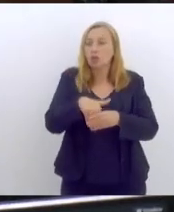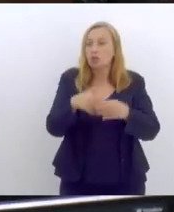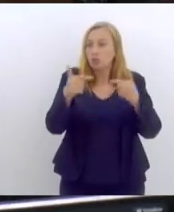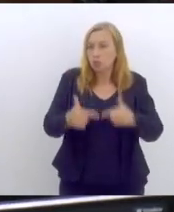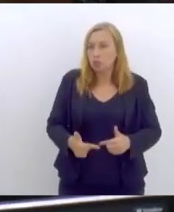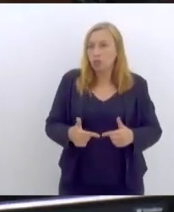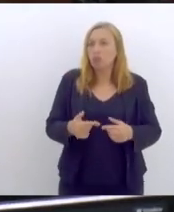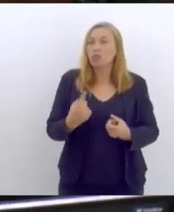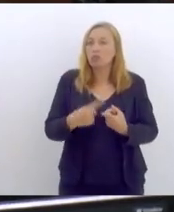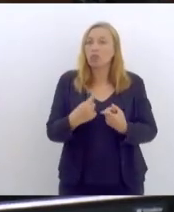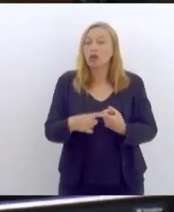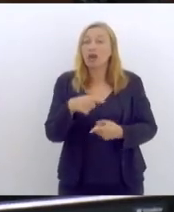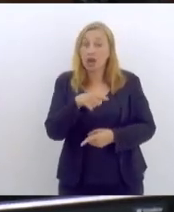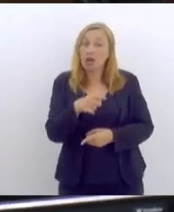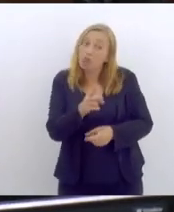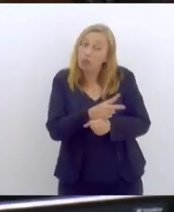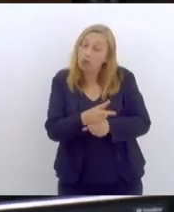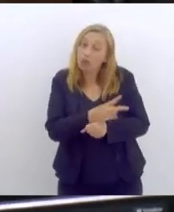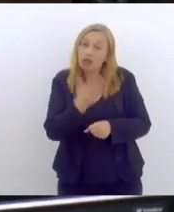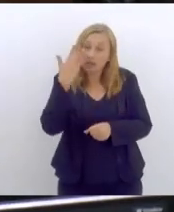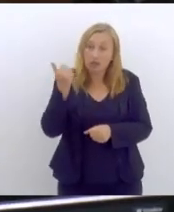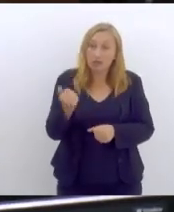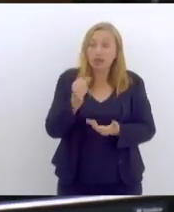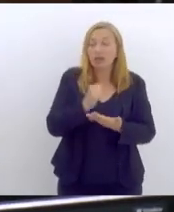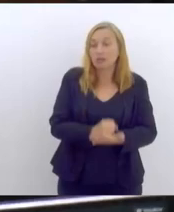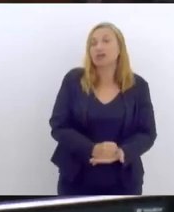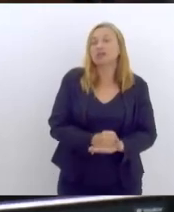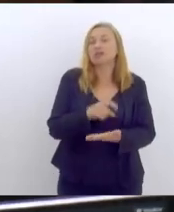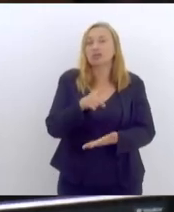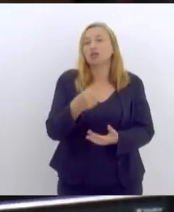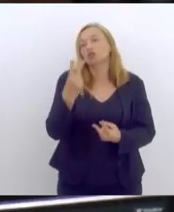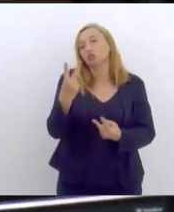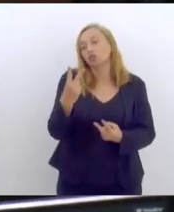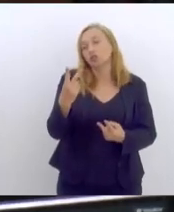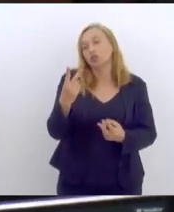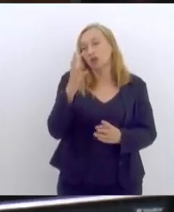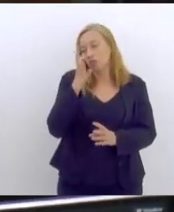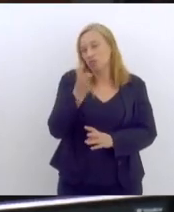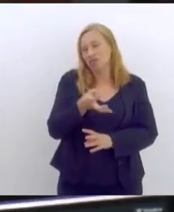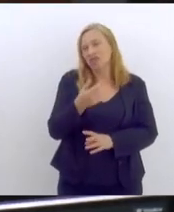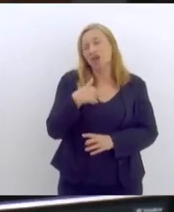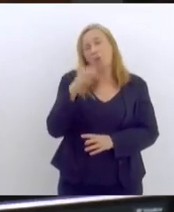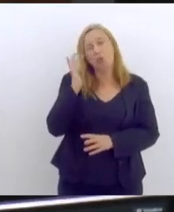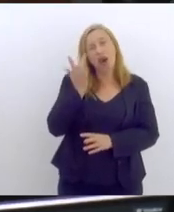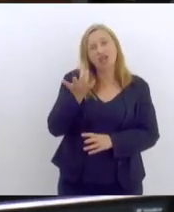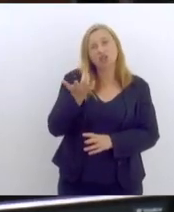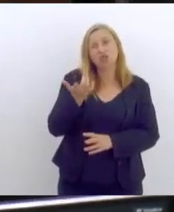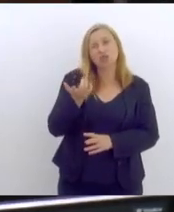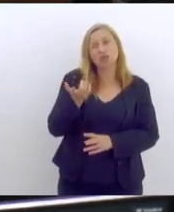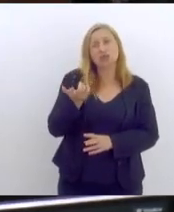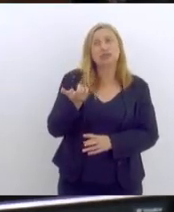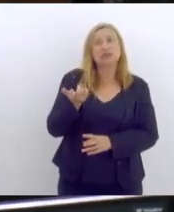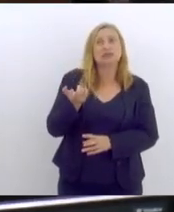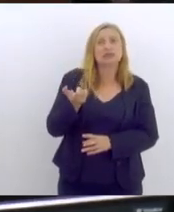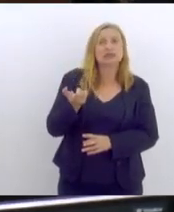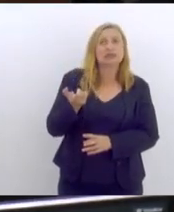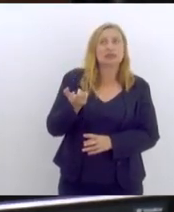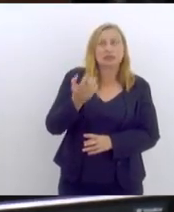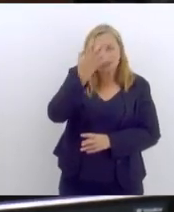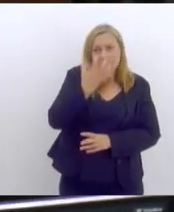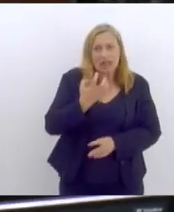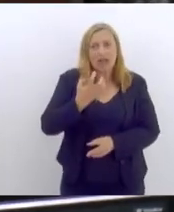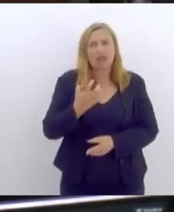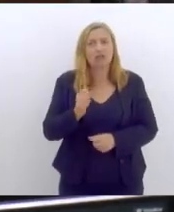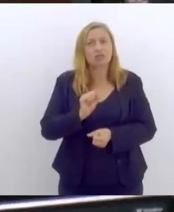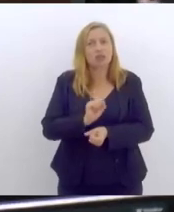efetivamente, porque isso eu procurei saber. Está pesando sobre ele duas acusações que eu acho da maior gravidade. Esperamos,